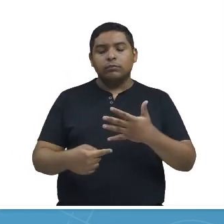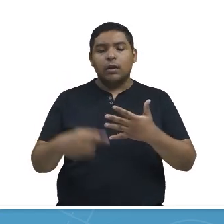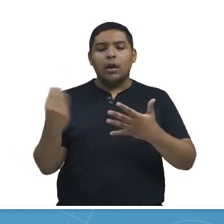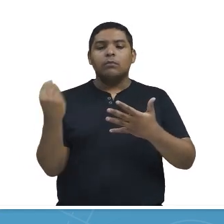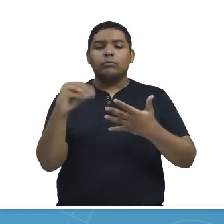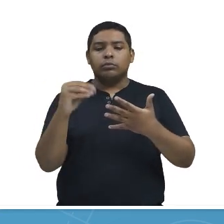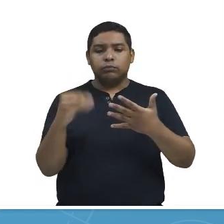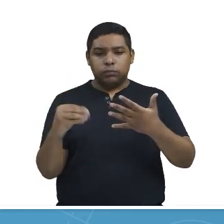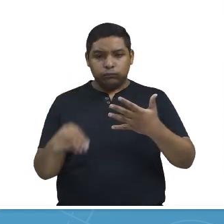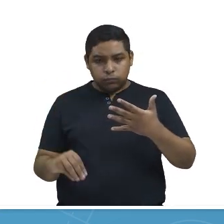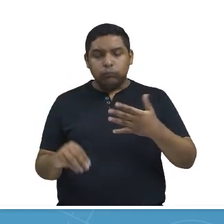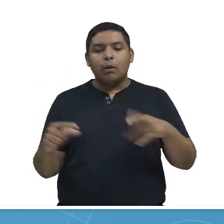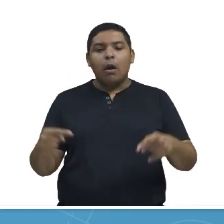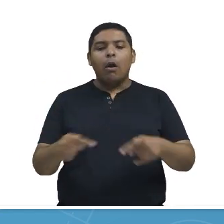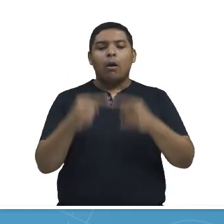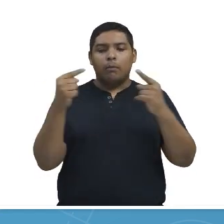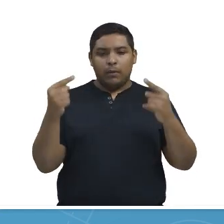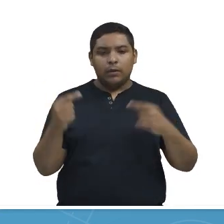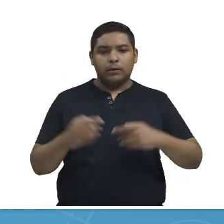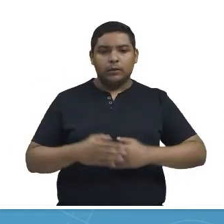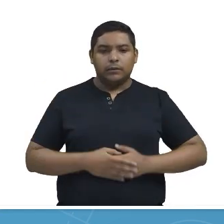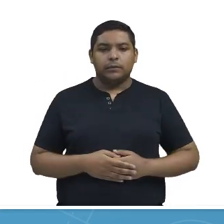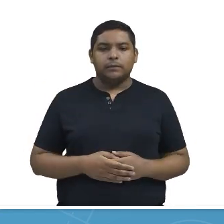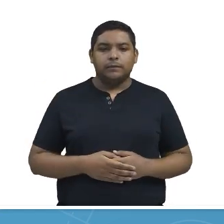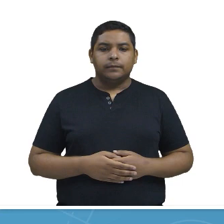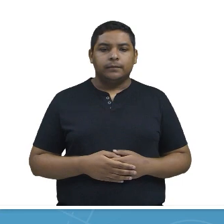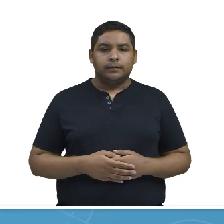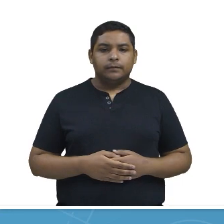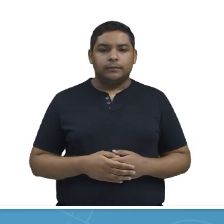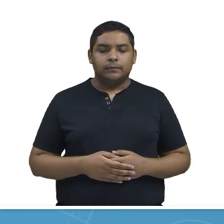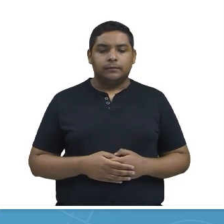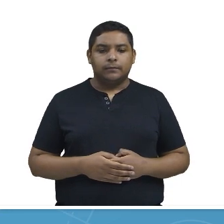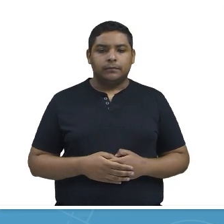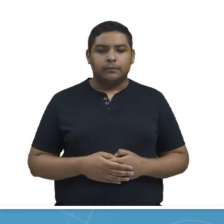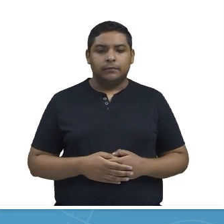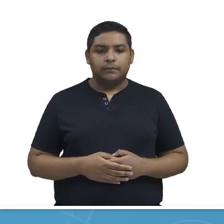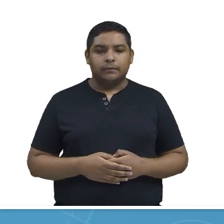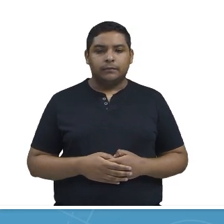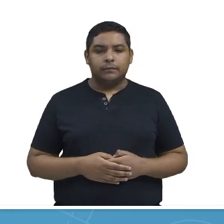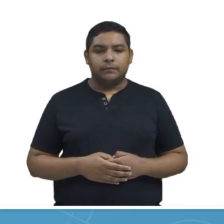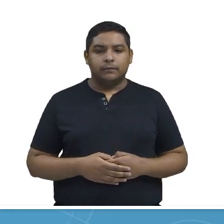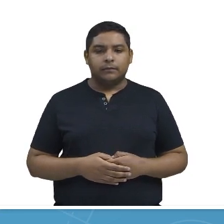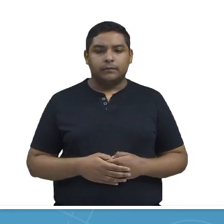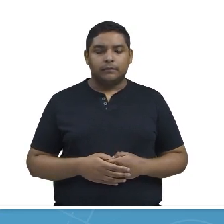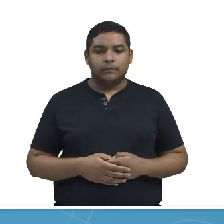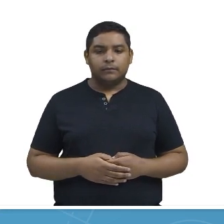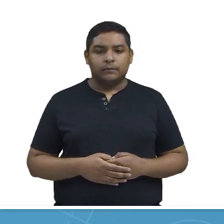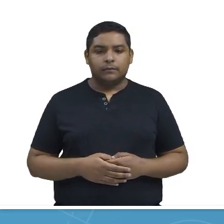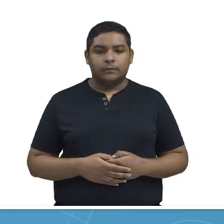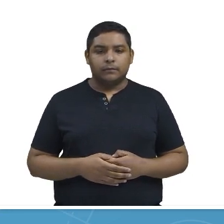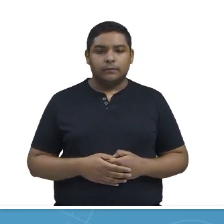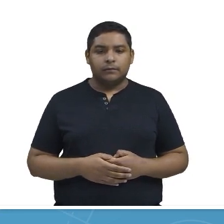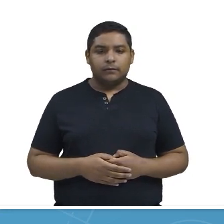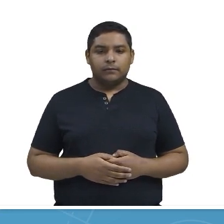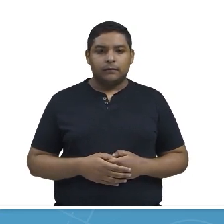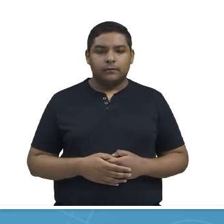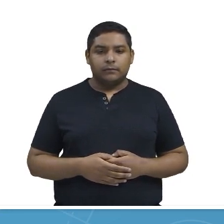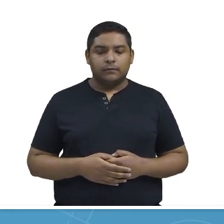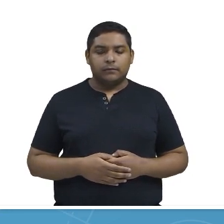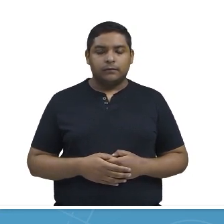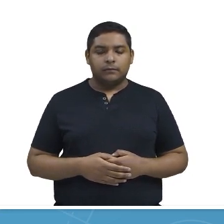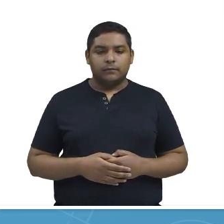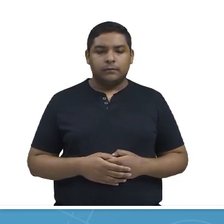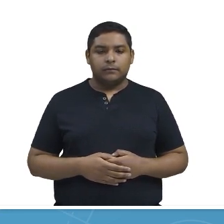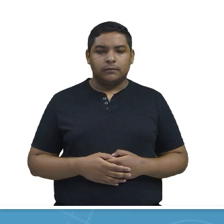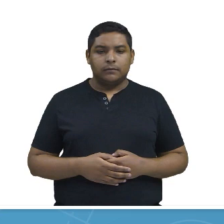as frases a seguir. I have a friend whose, eu tenho um amigo que, né, cujo, cuja. I'm looking for a ticket, estou procurando por